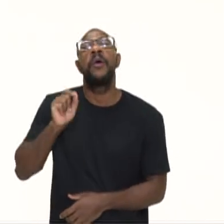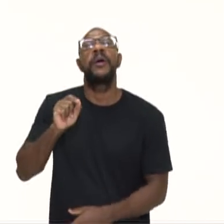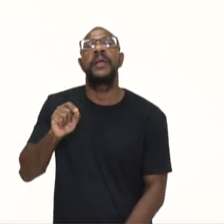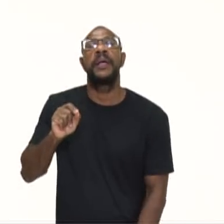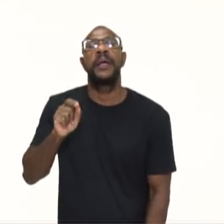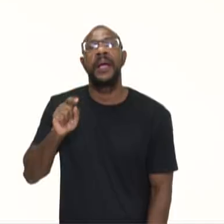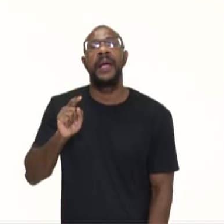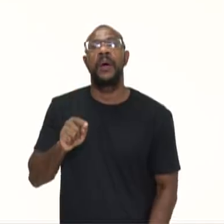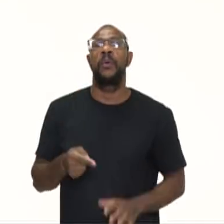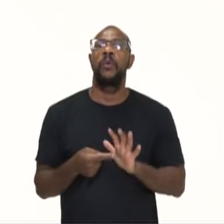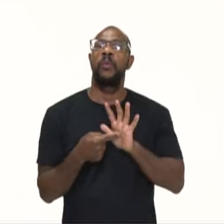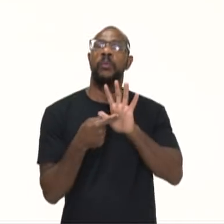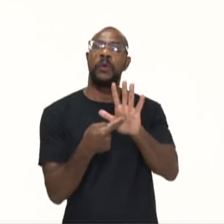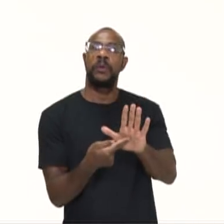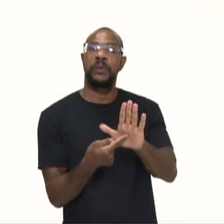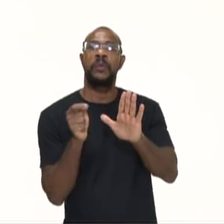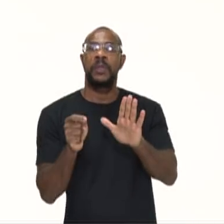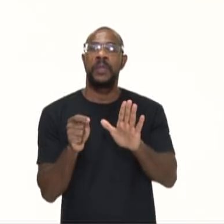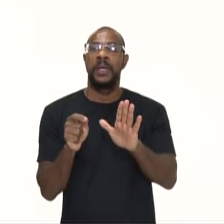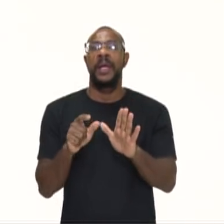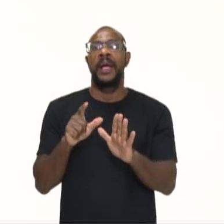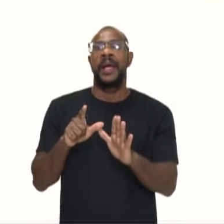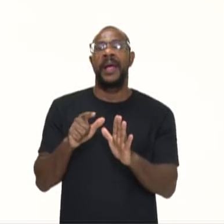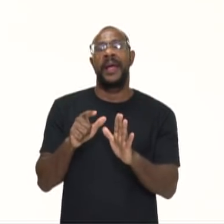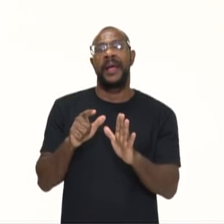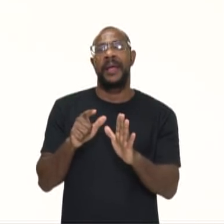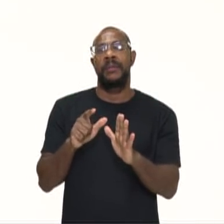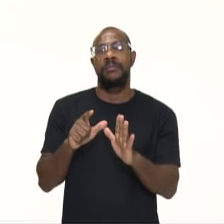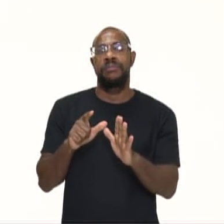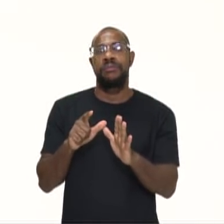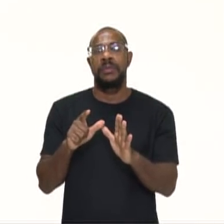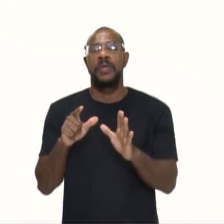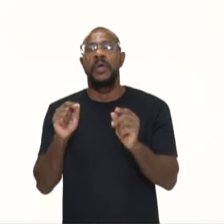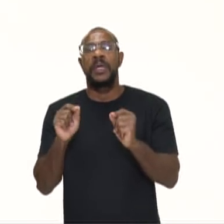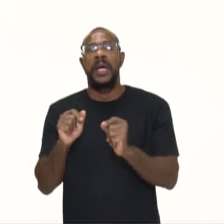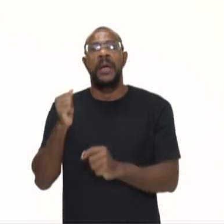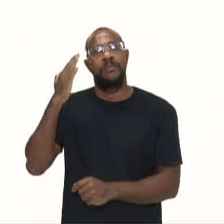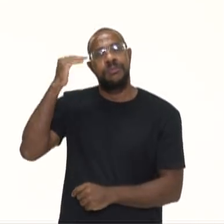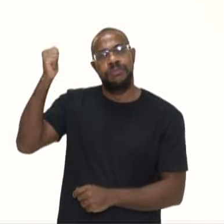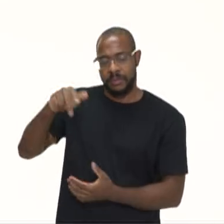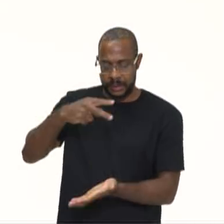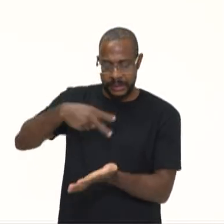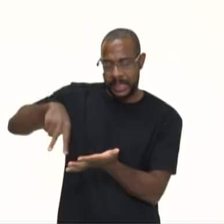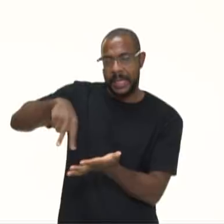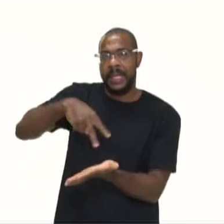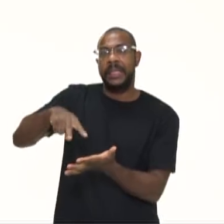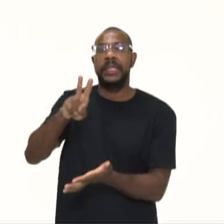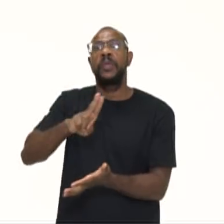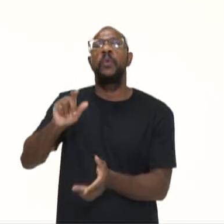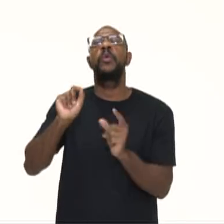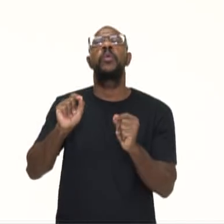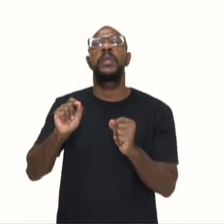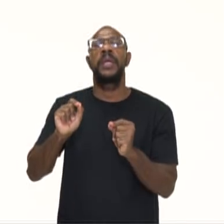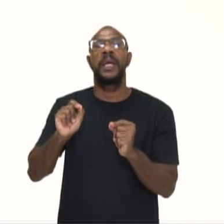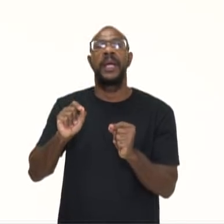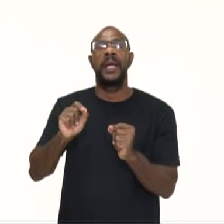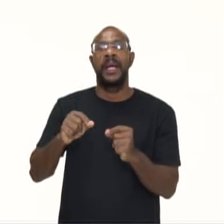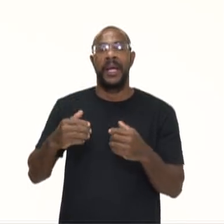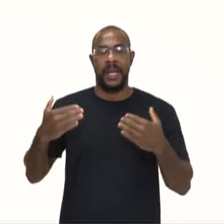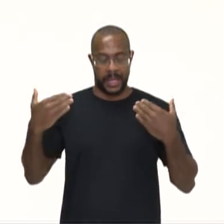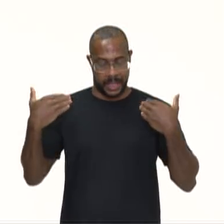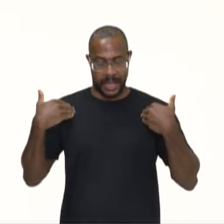uma manifestação artística que caracteriza-se pelo uso do corpo